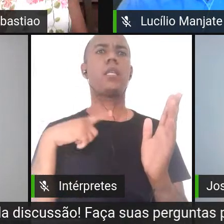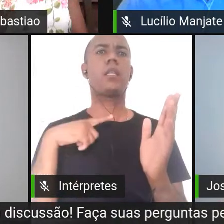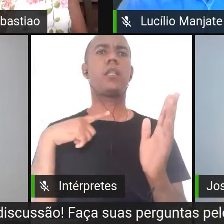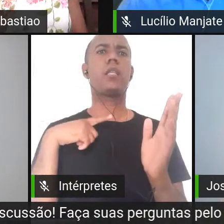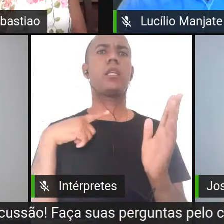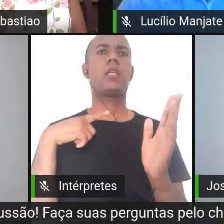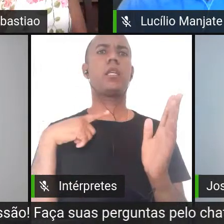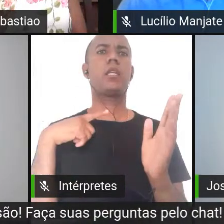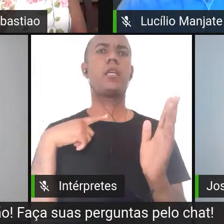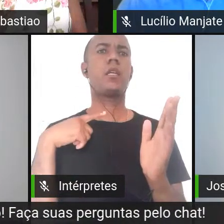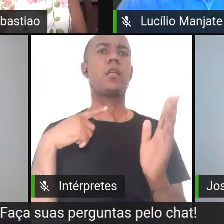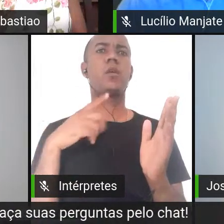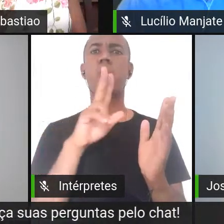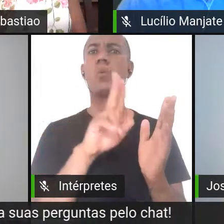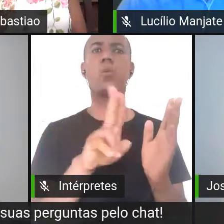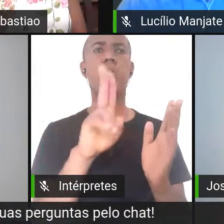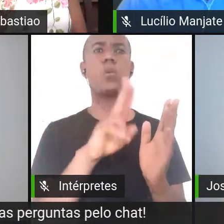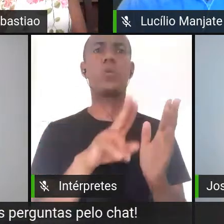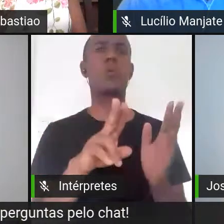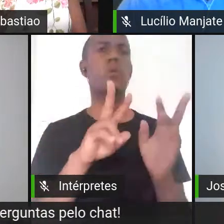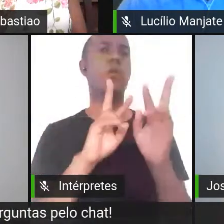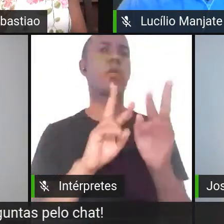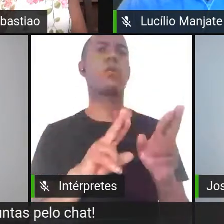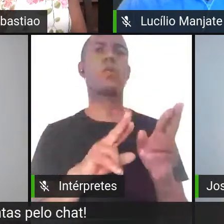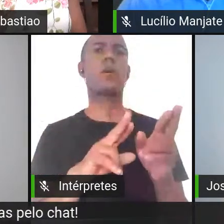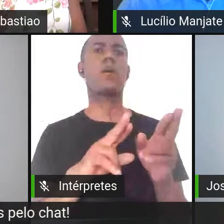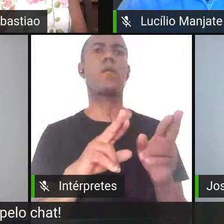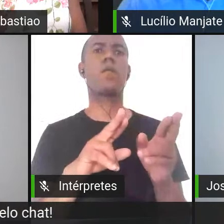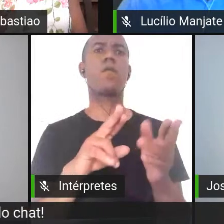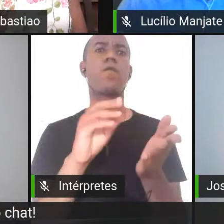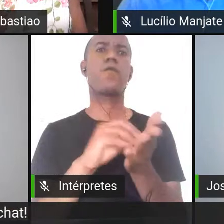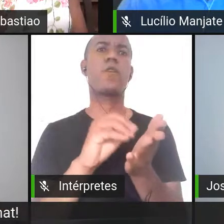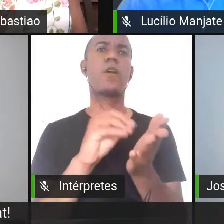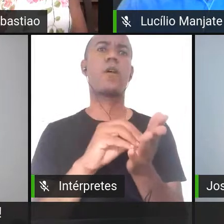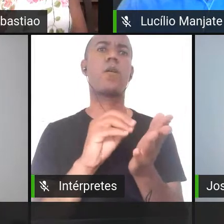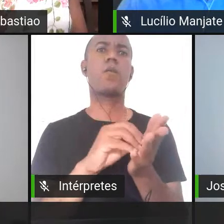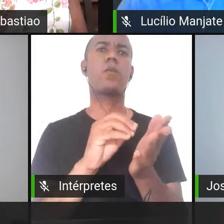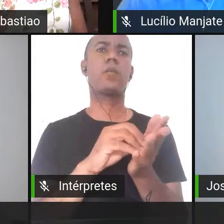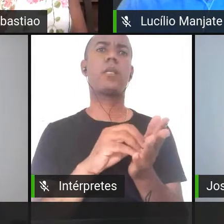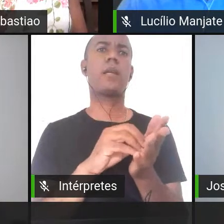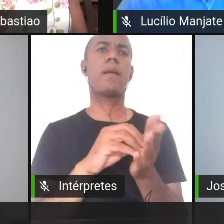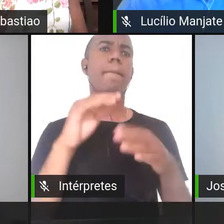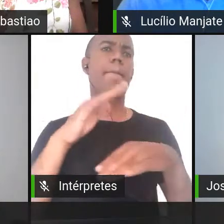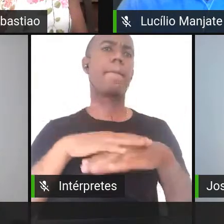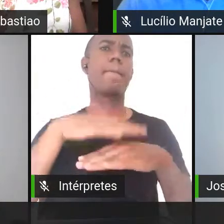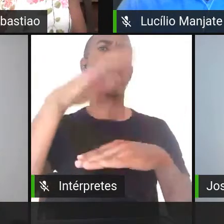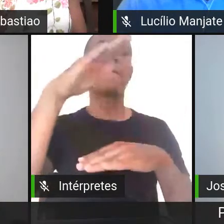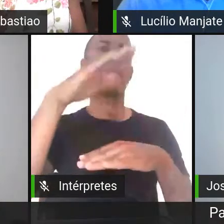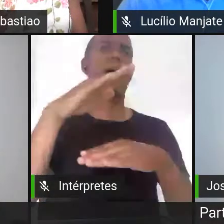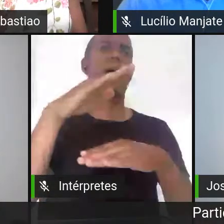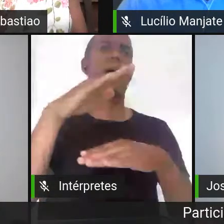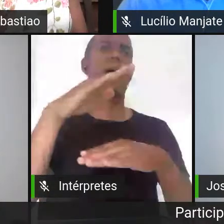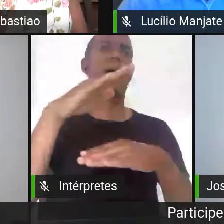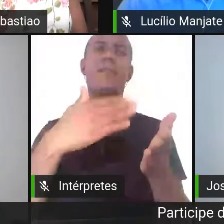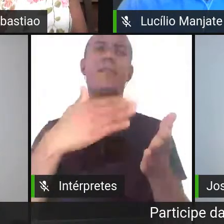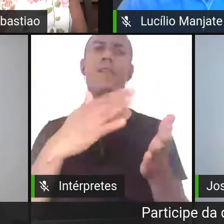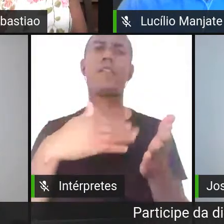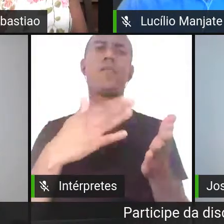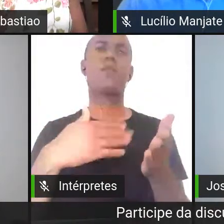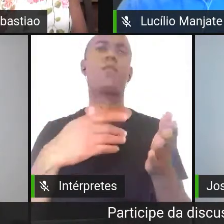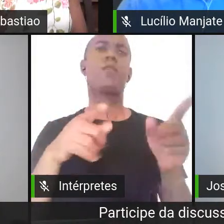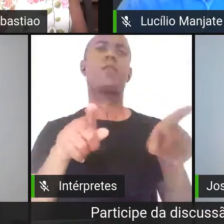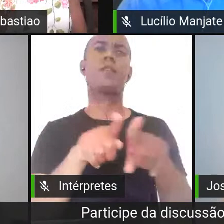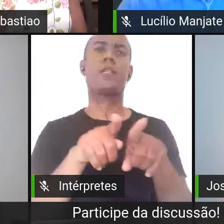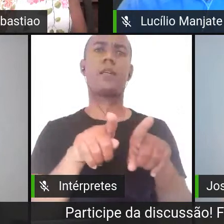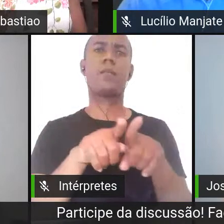que, por um lado, não temos produção que seja suficiente ainda, e por outro lado, e quando eu